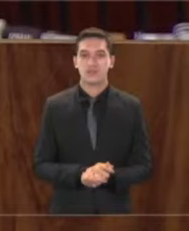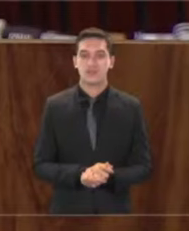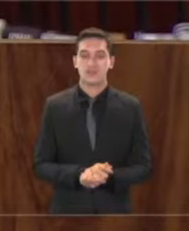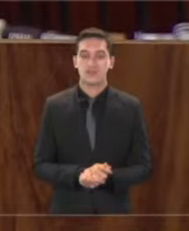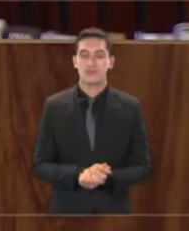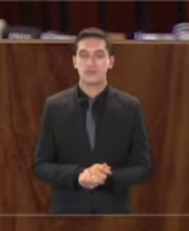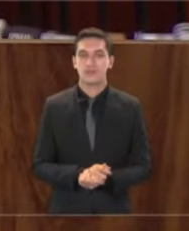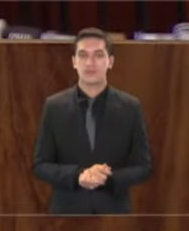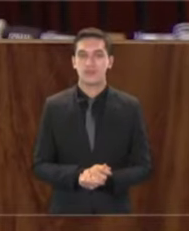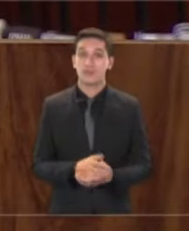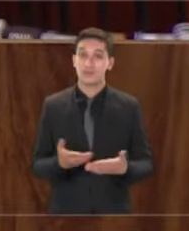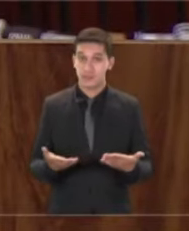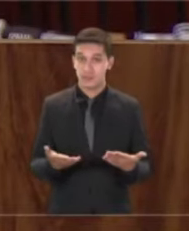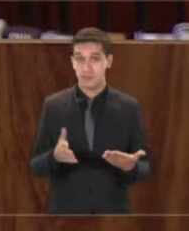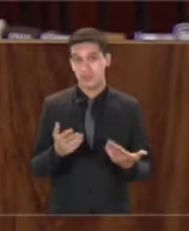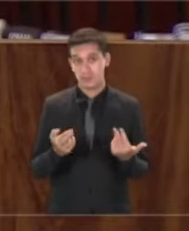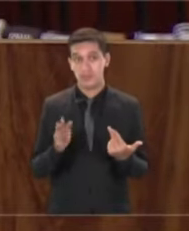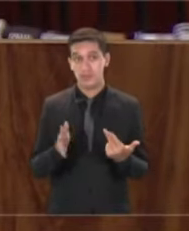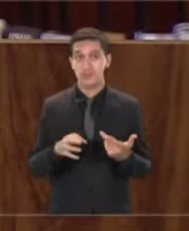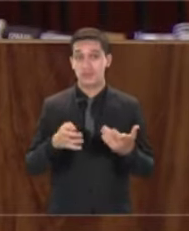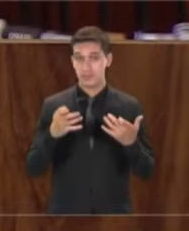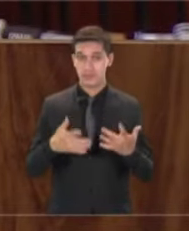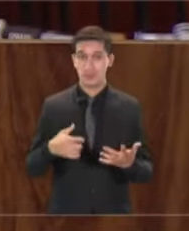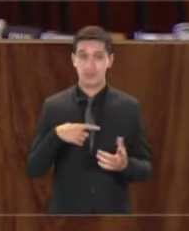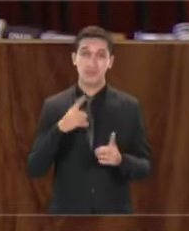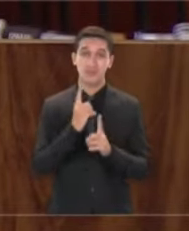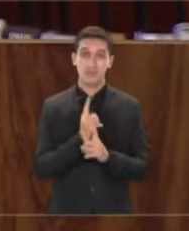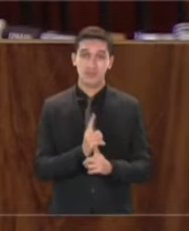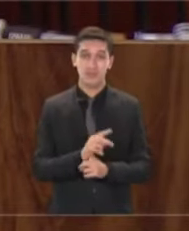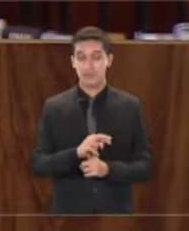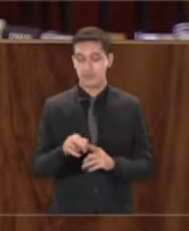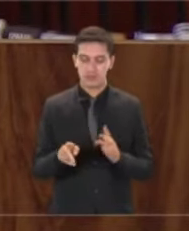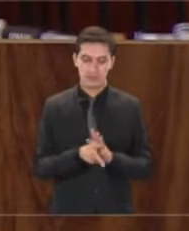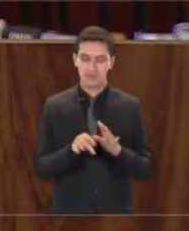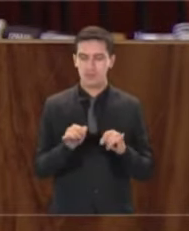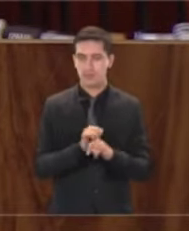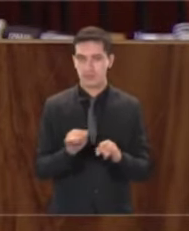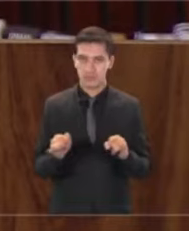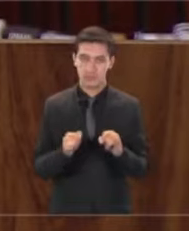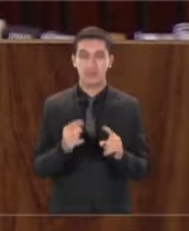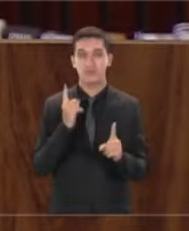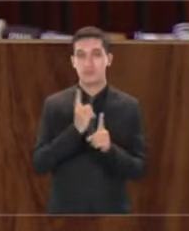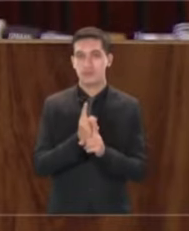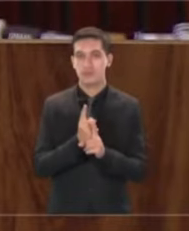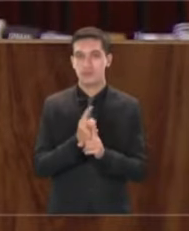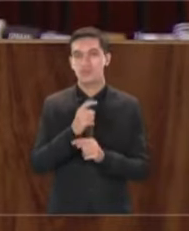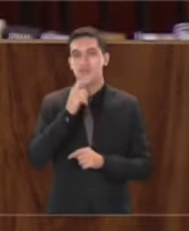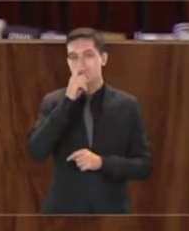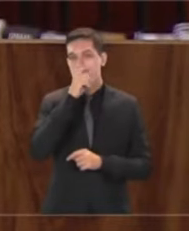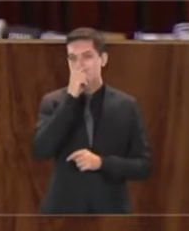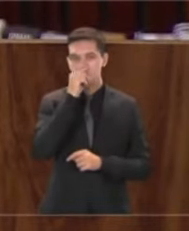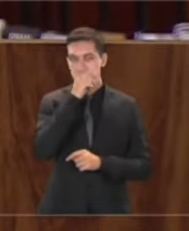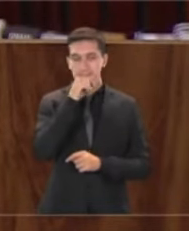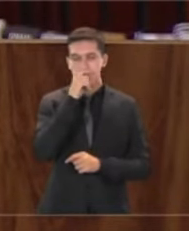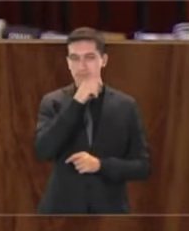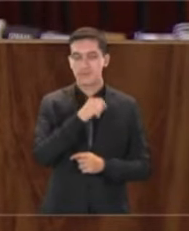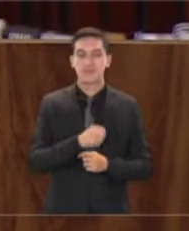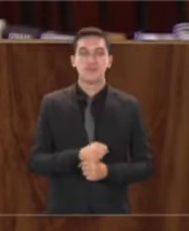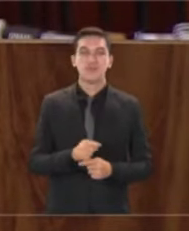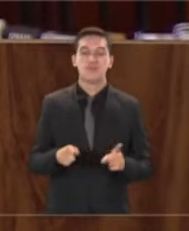predominantemente subjetiva. Dito isso, confira-se o teor das falas impugnadas. Digo